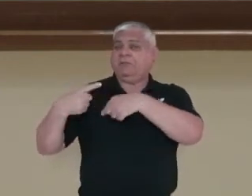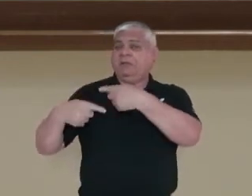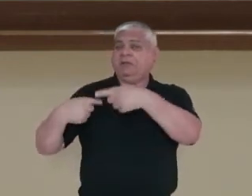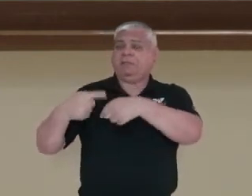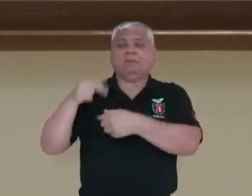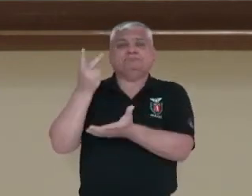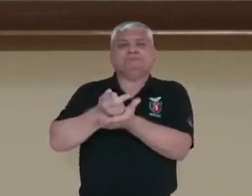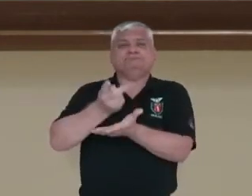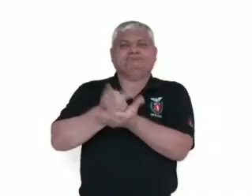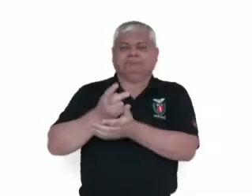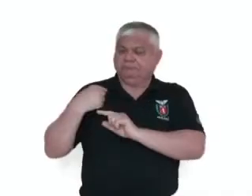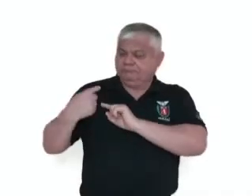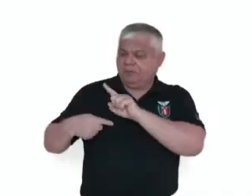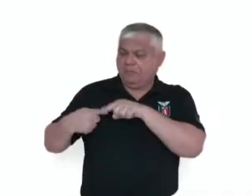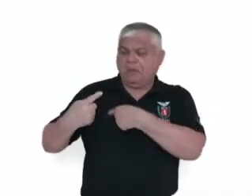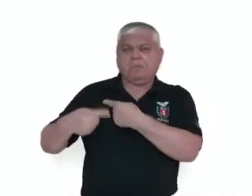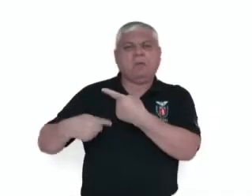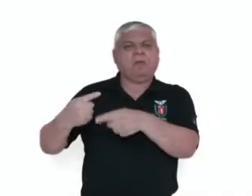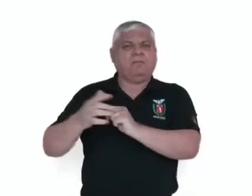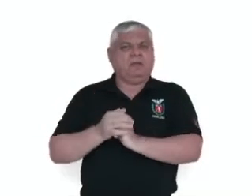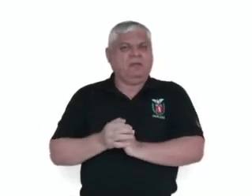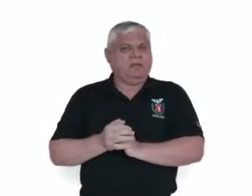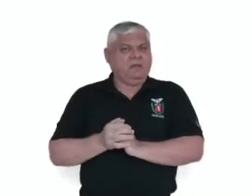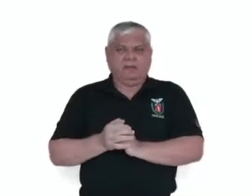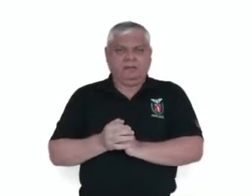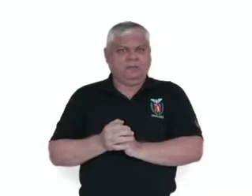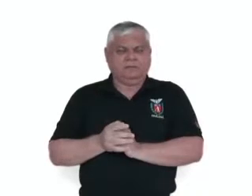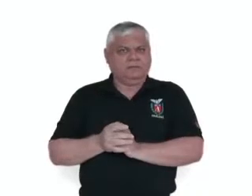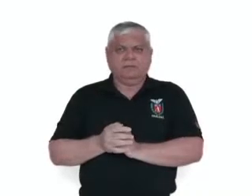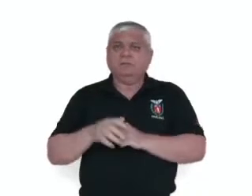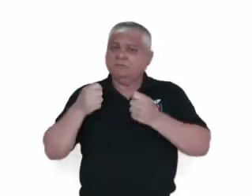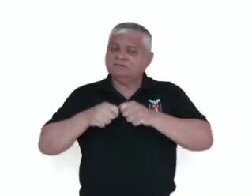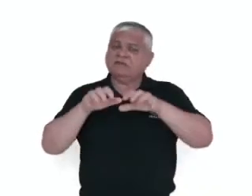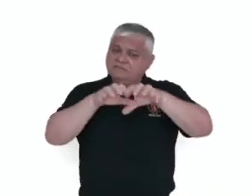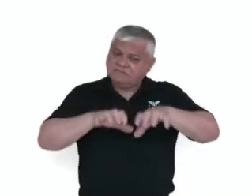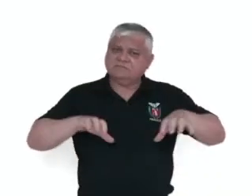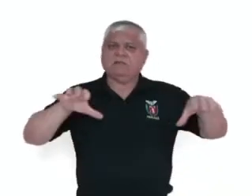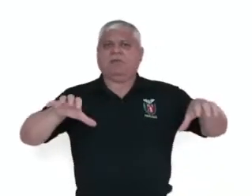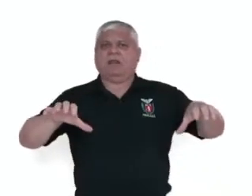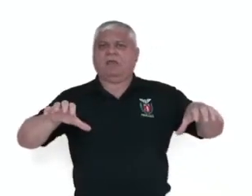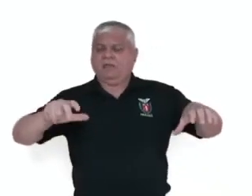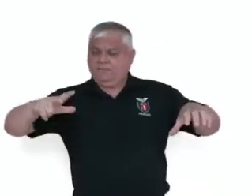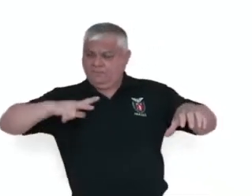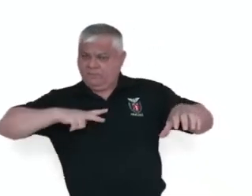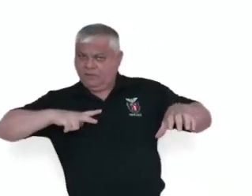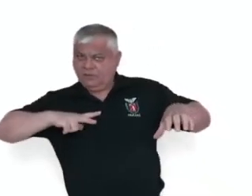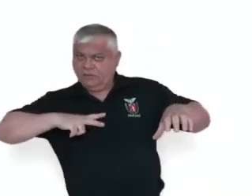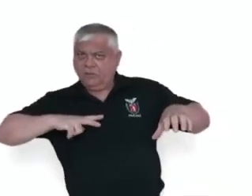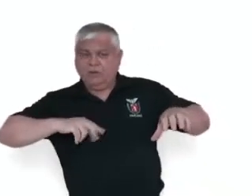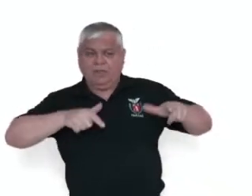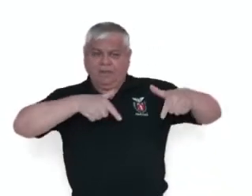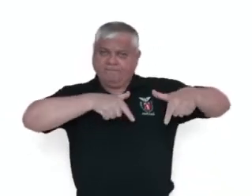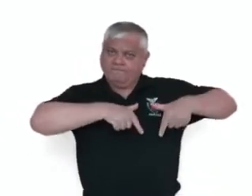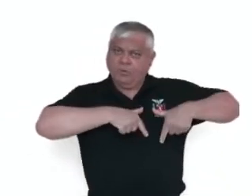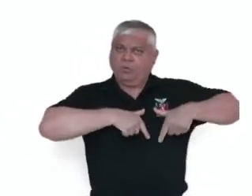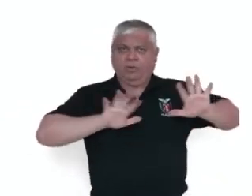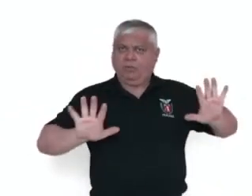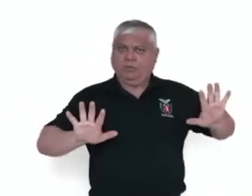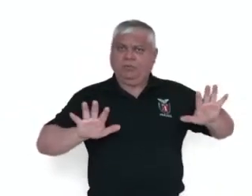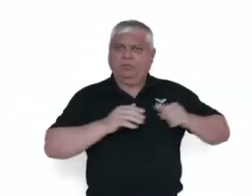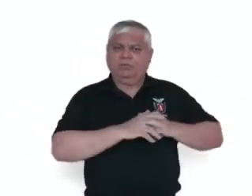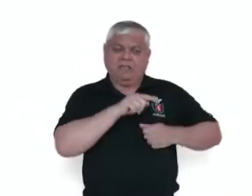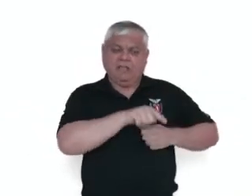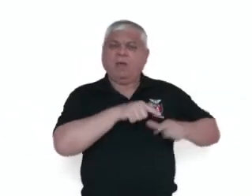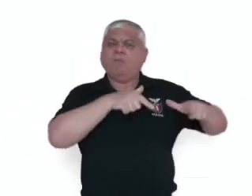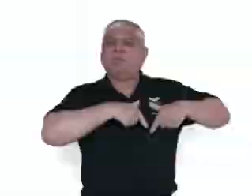ele, sempre não teve uma distinção rígida entre o que é público e privado, sempre houve alguns privilégios em relação a